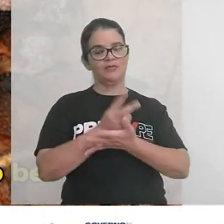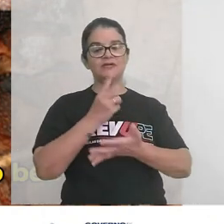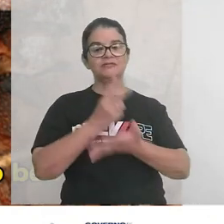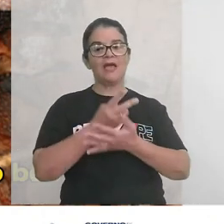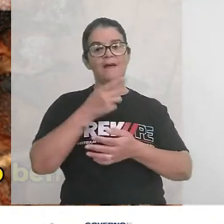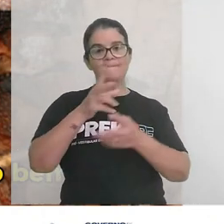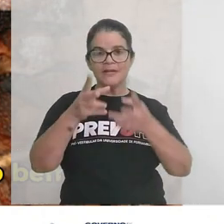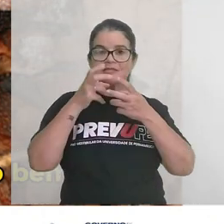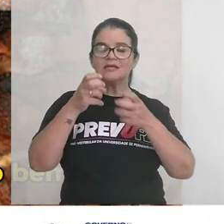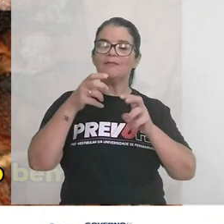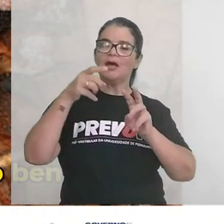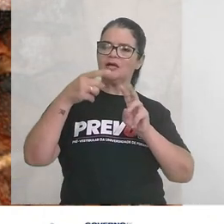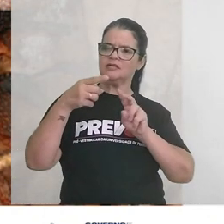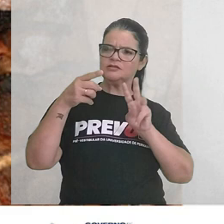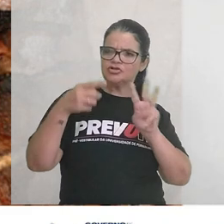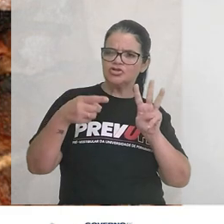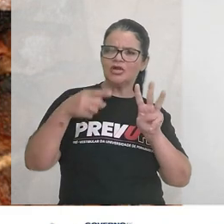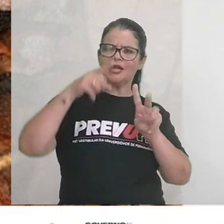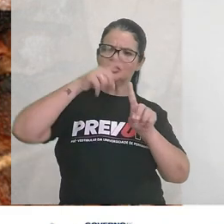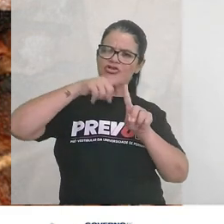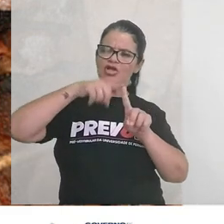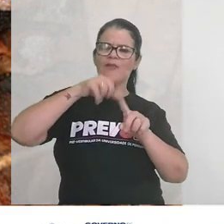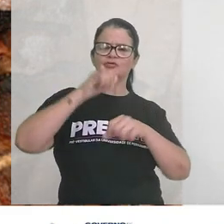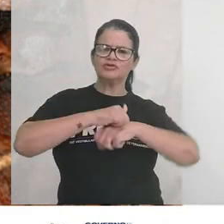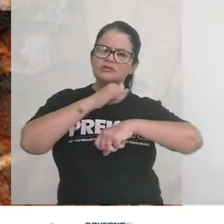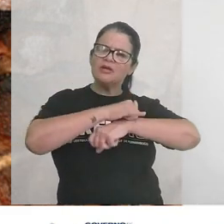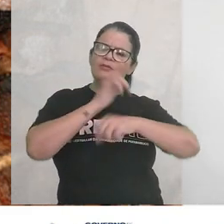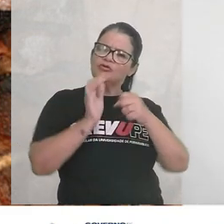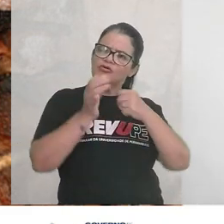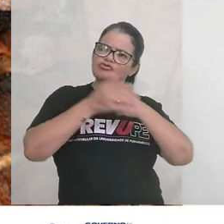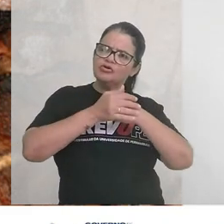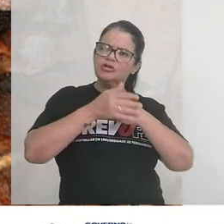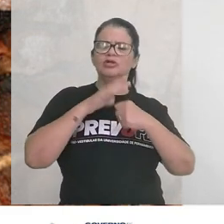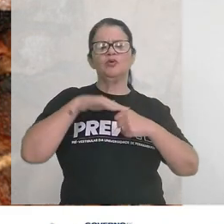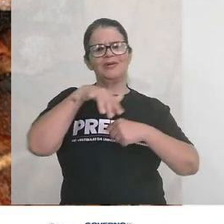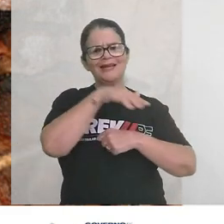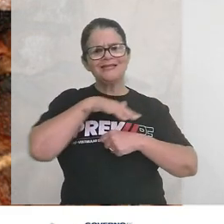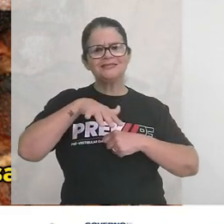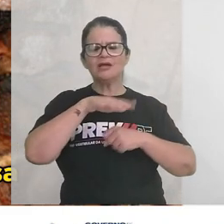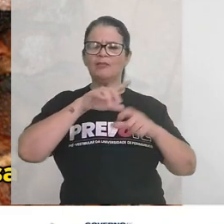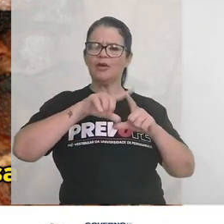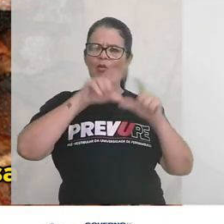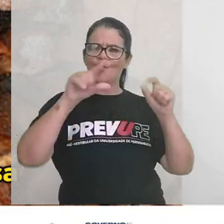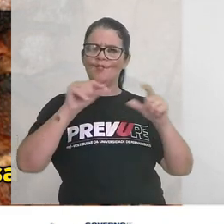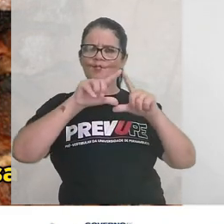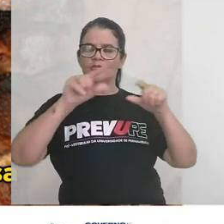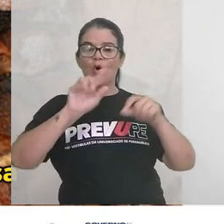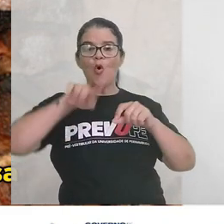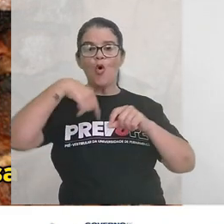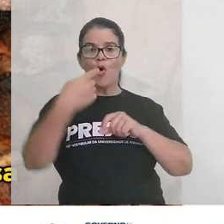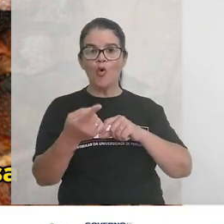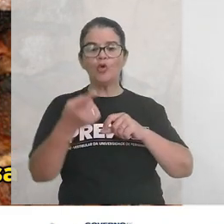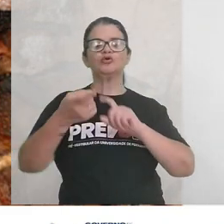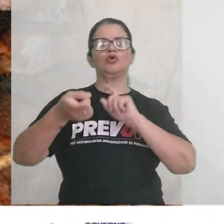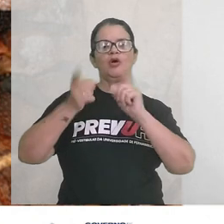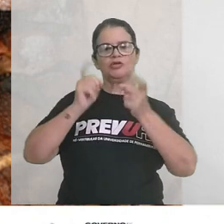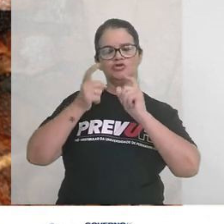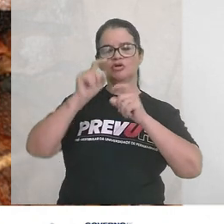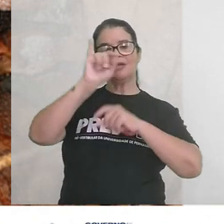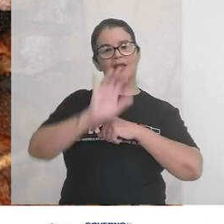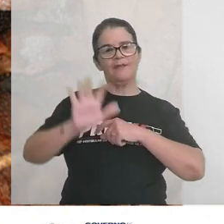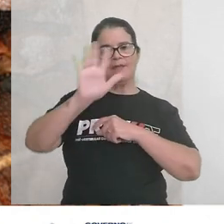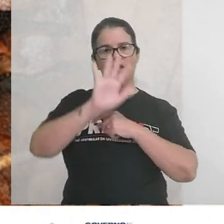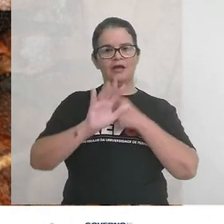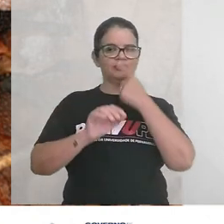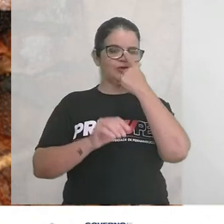sapinhos aí elas estão bem escondidinhas nesse ambiente aí de folhagens eh Outro ponto que a gente pode discutir sobre essa imagem